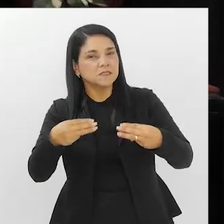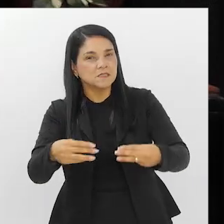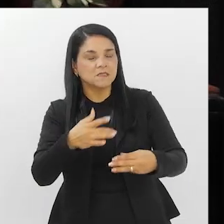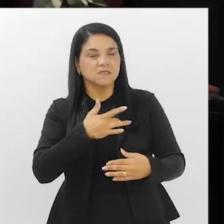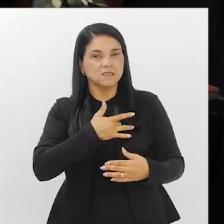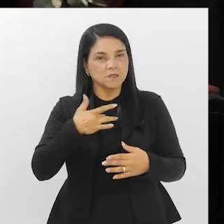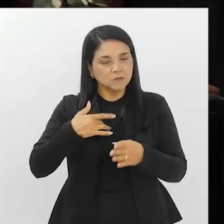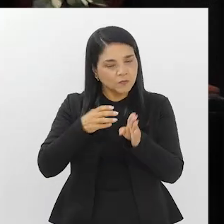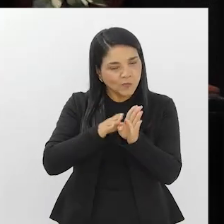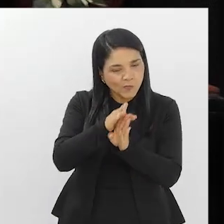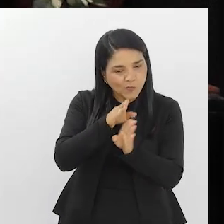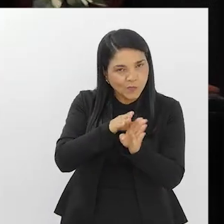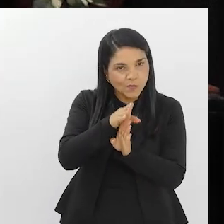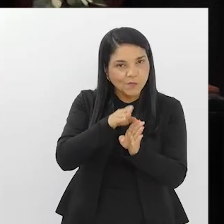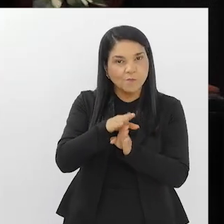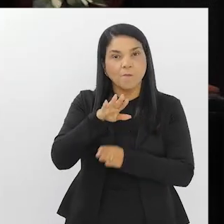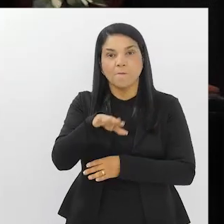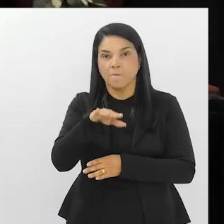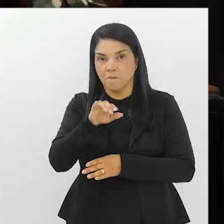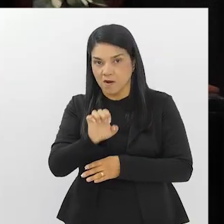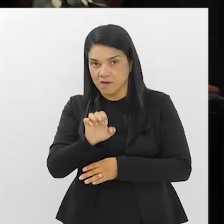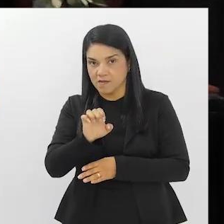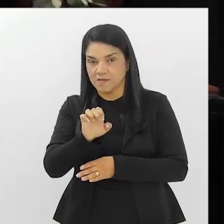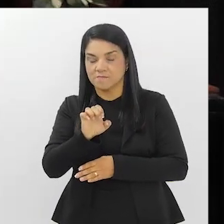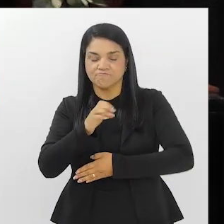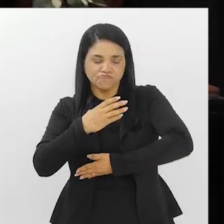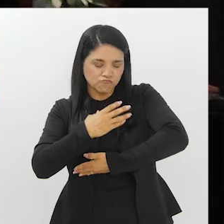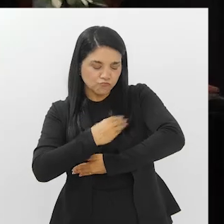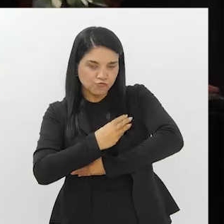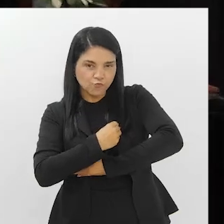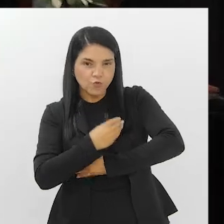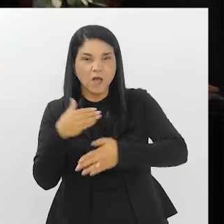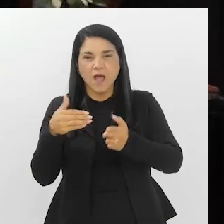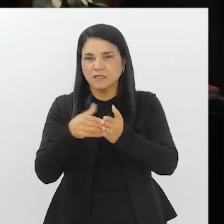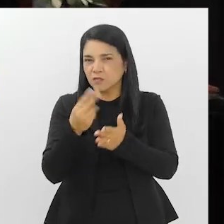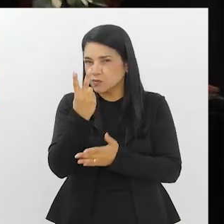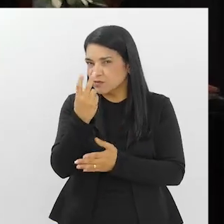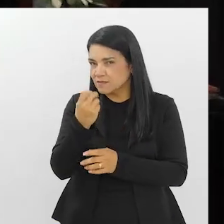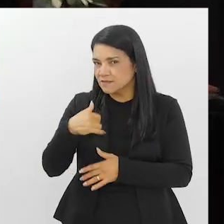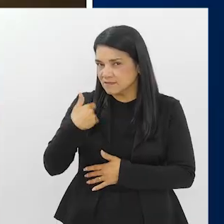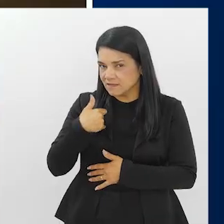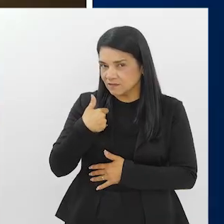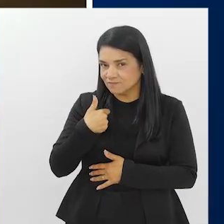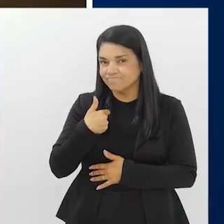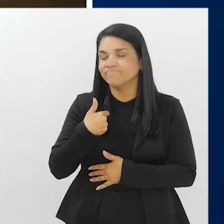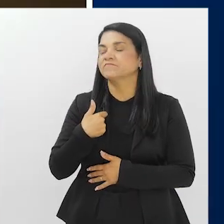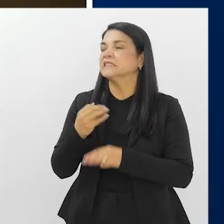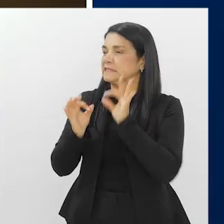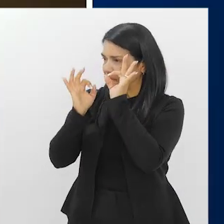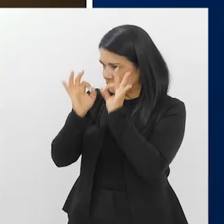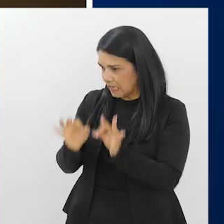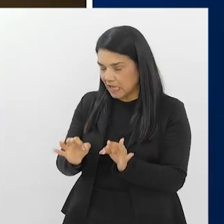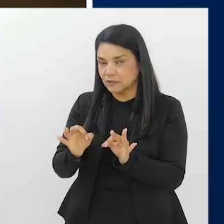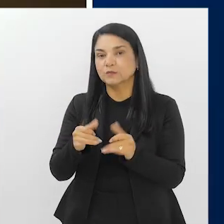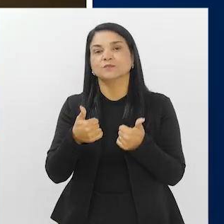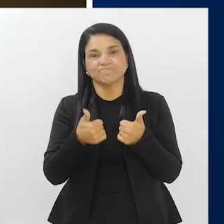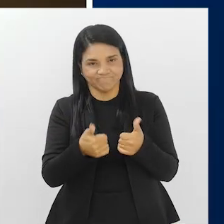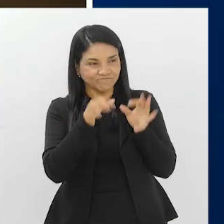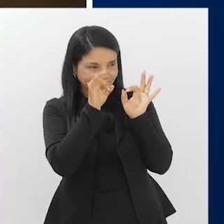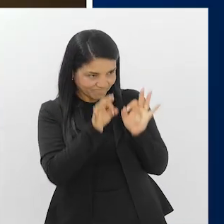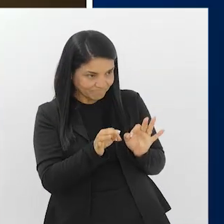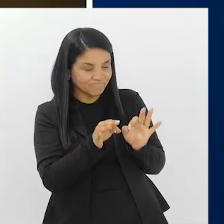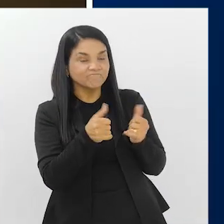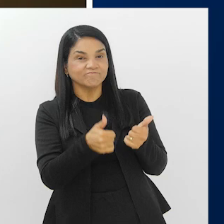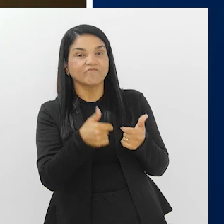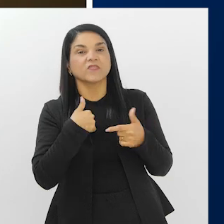recomenda que as mamães alimentem seus bebês até os 2 anos de idade. Certo. A